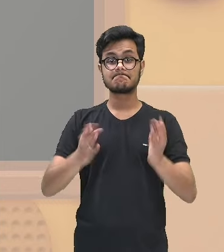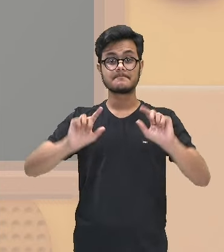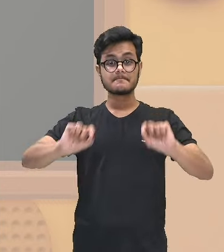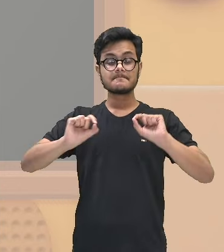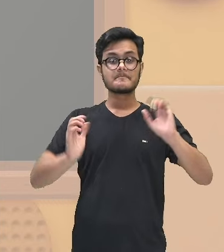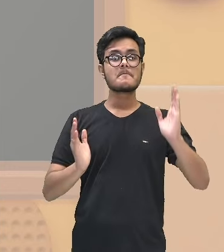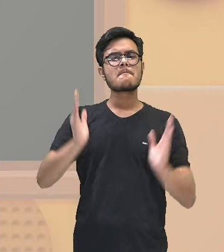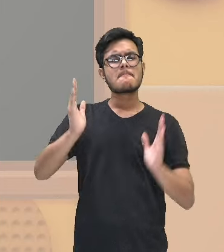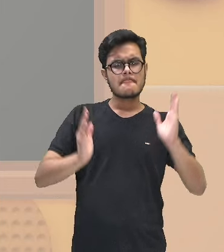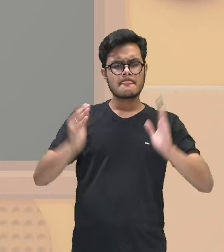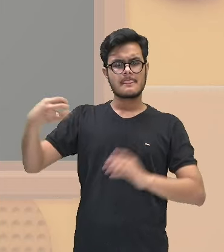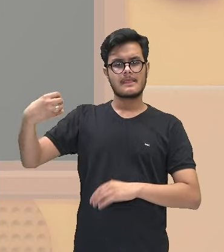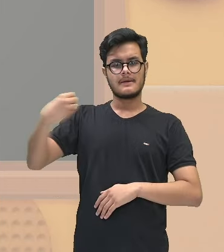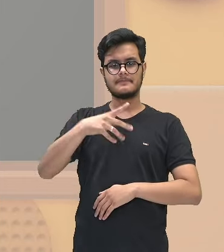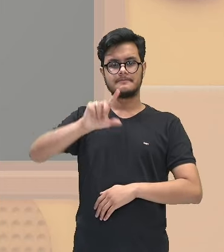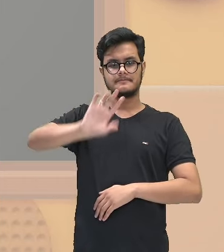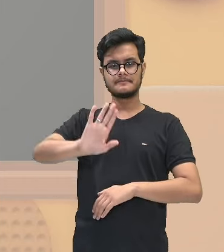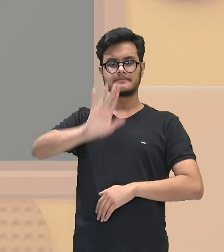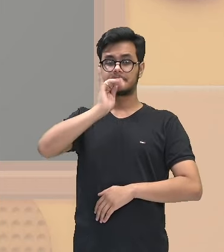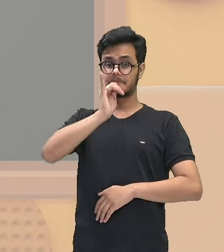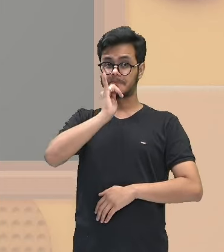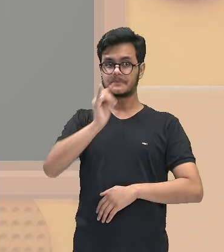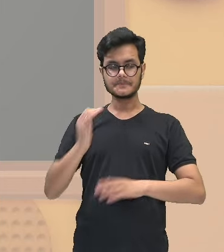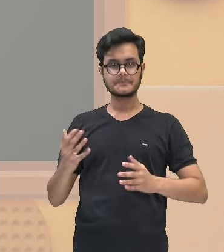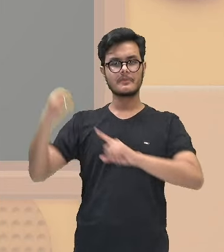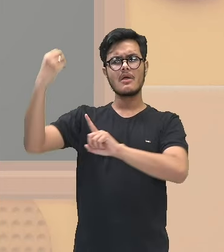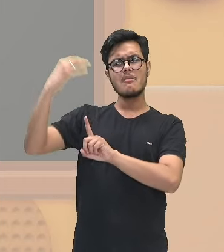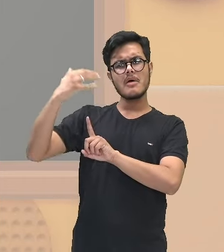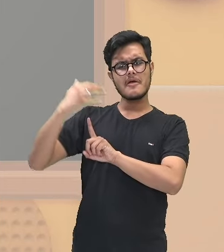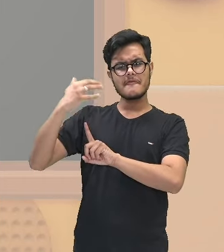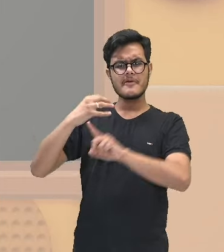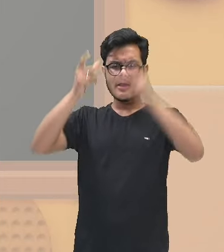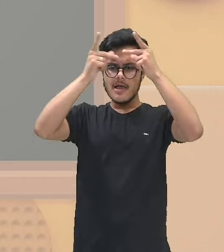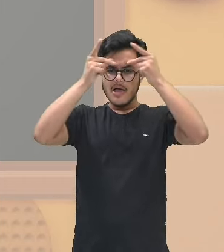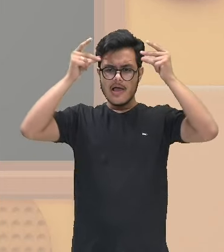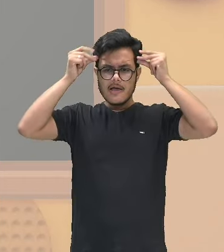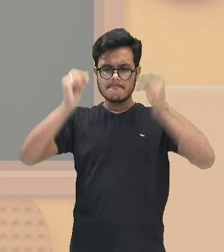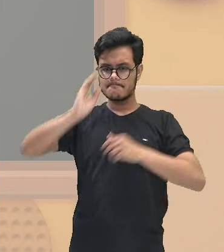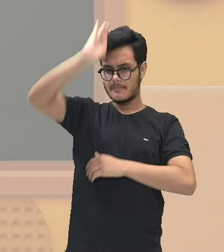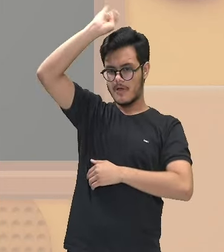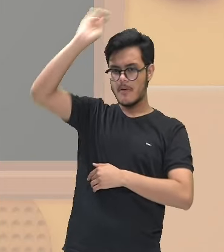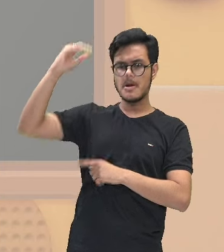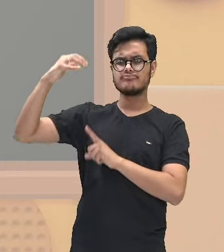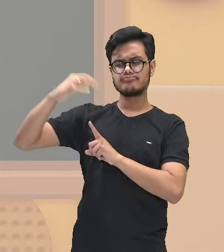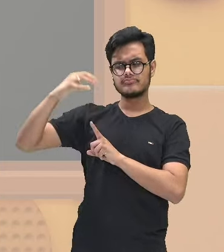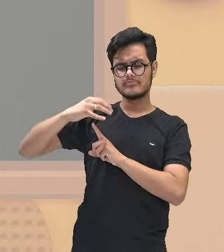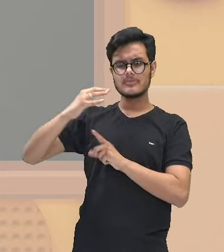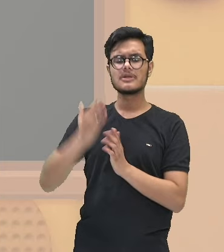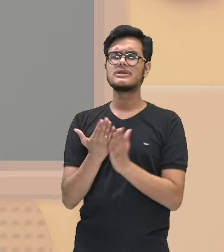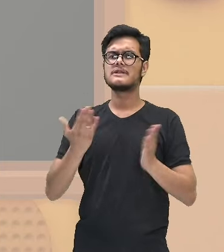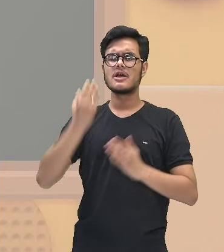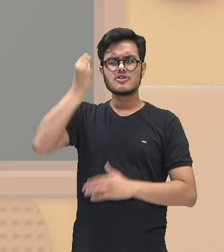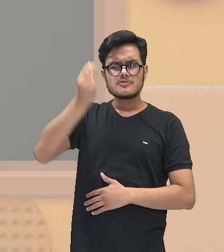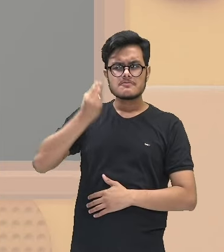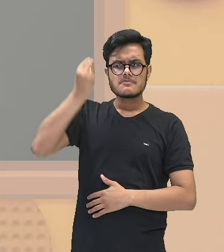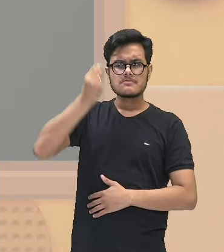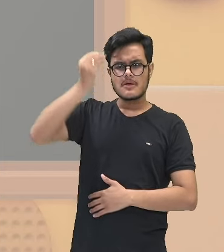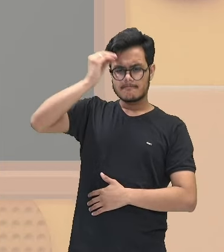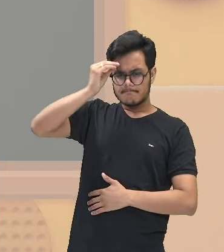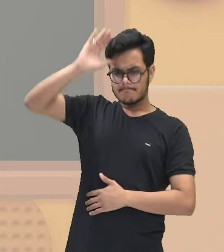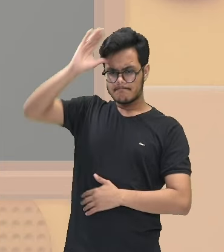vai retomar os conhecimentos greco-romanos. O que isso quer dizer? Todos aqueles conhecimentos da Grécia e da